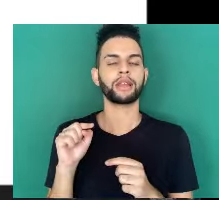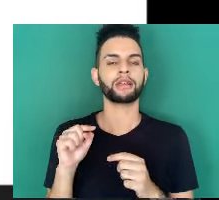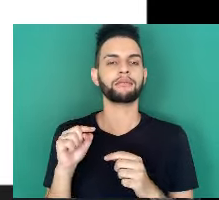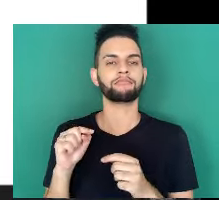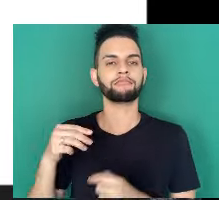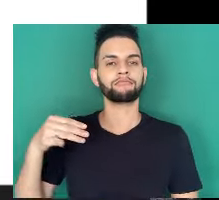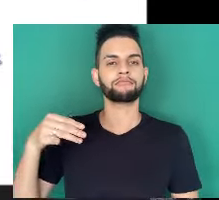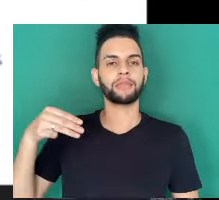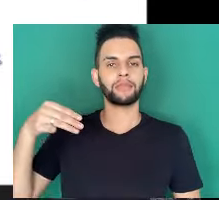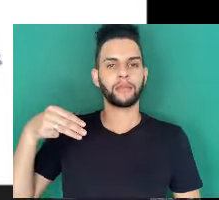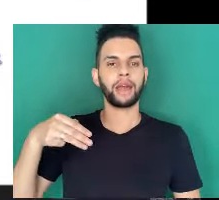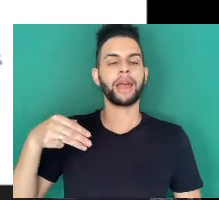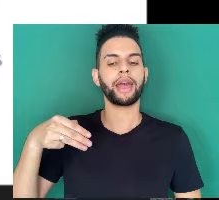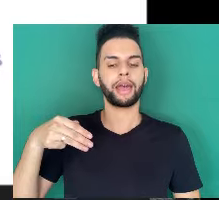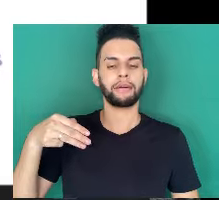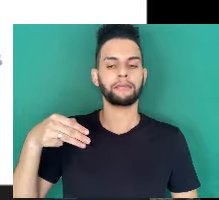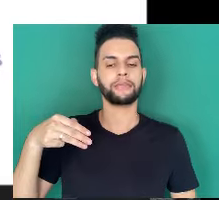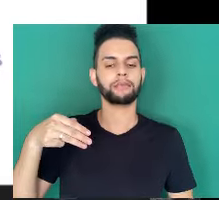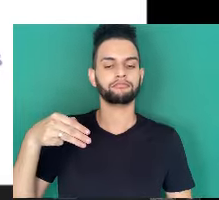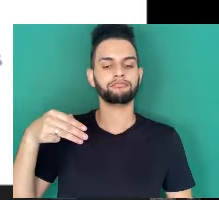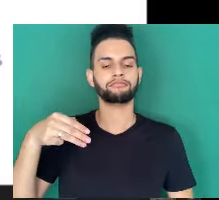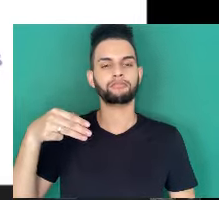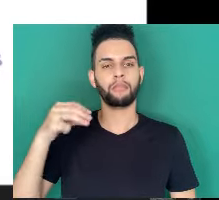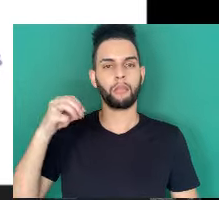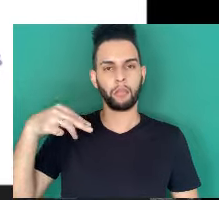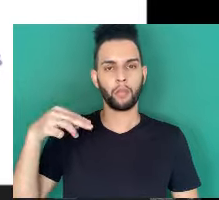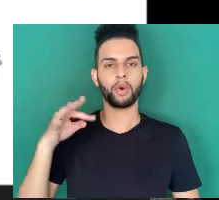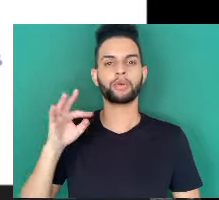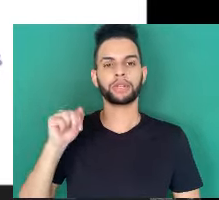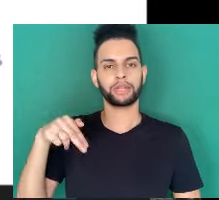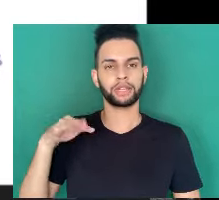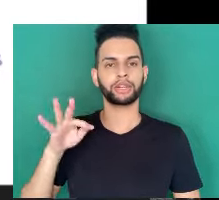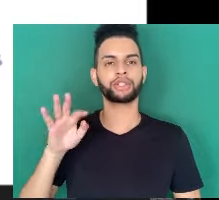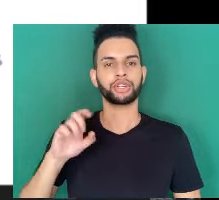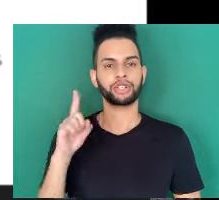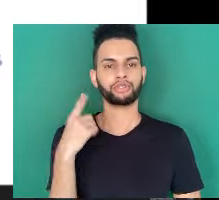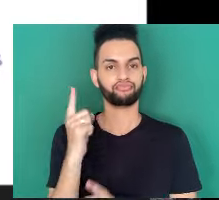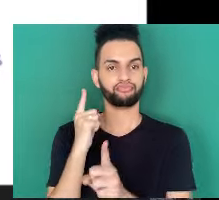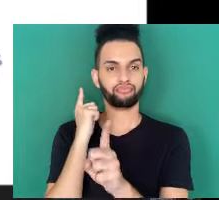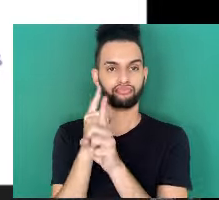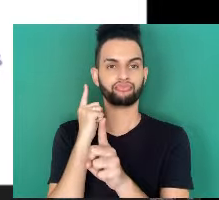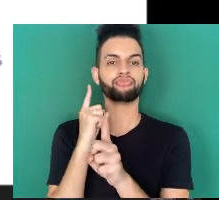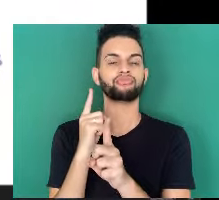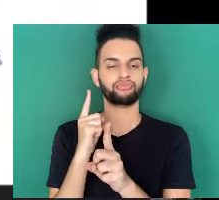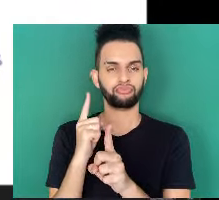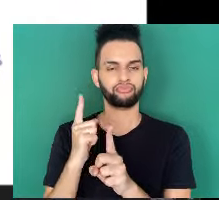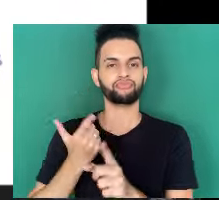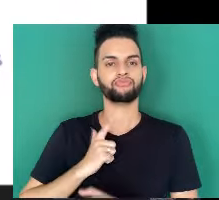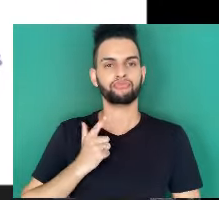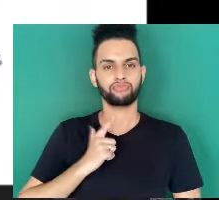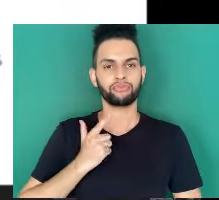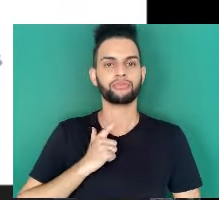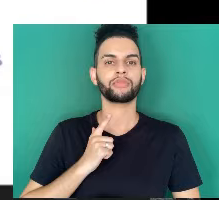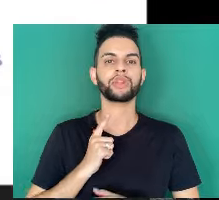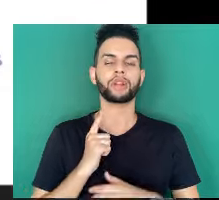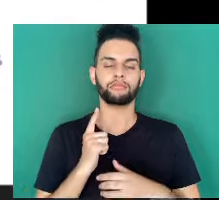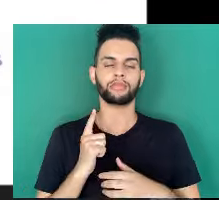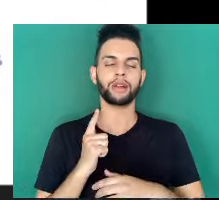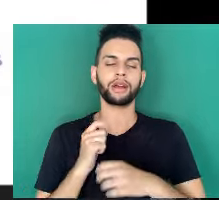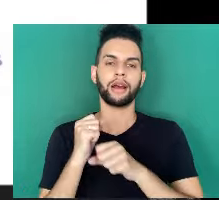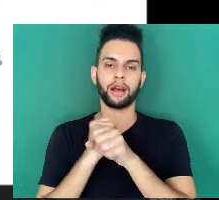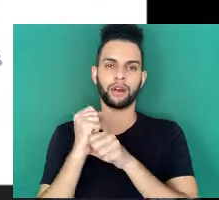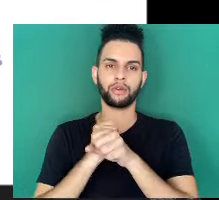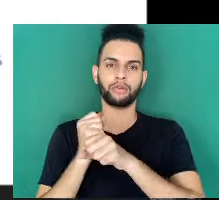montante final deste caso, onde a gente dividiu o ano em 4